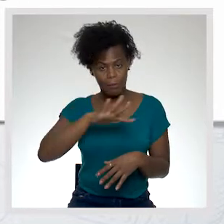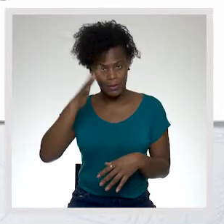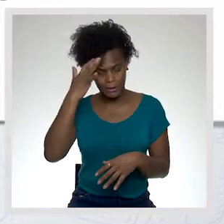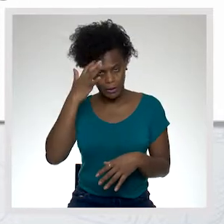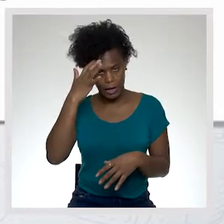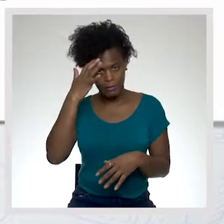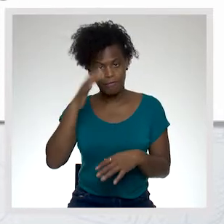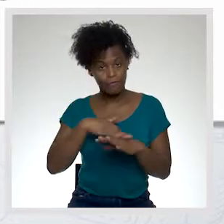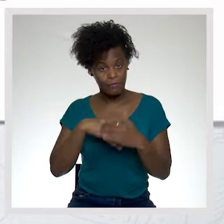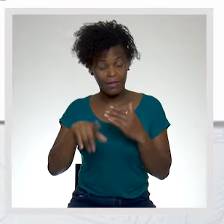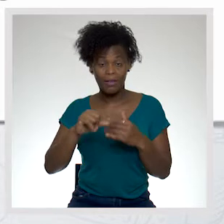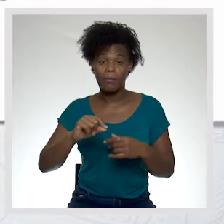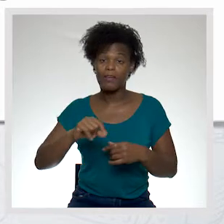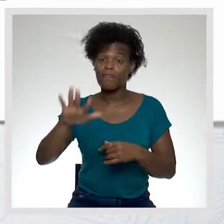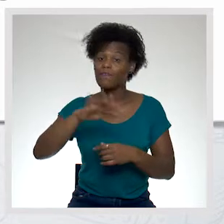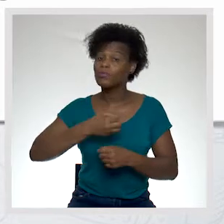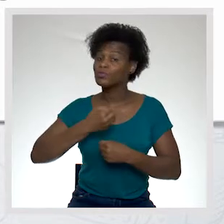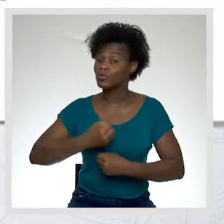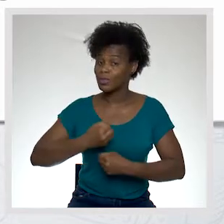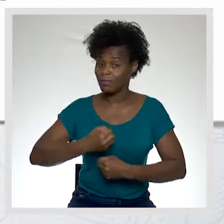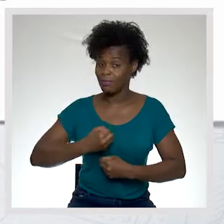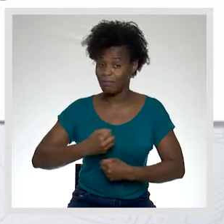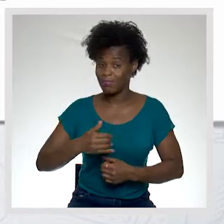racional e sustentável.